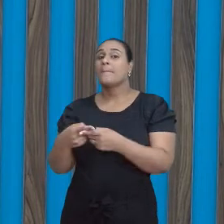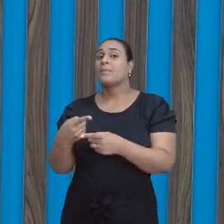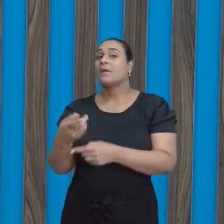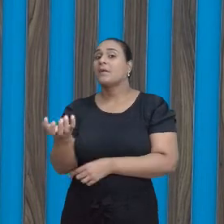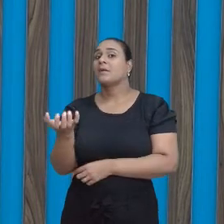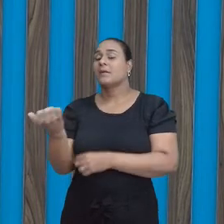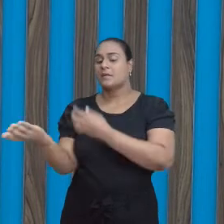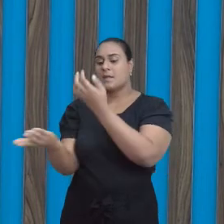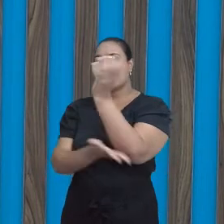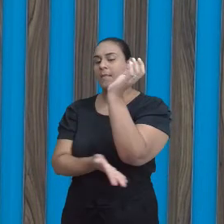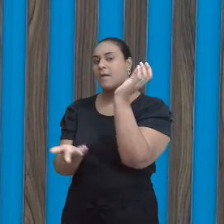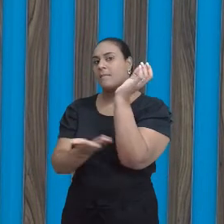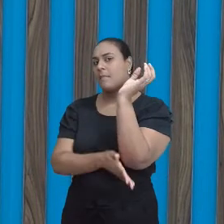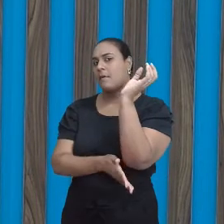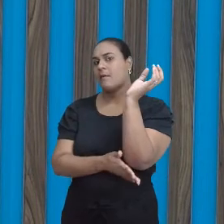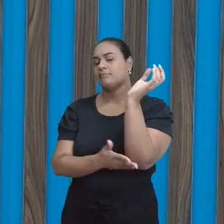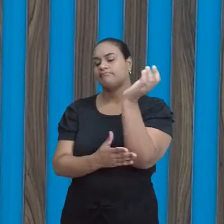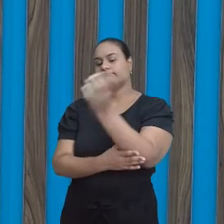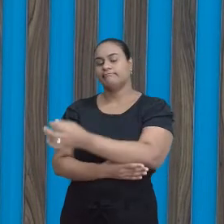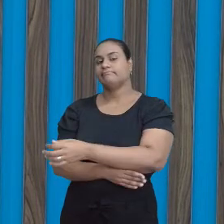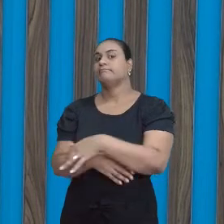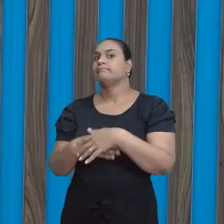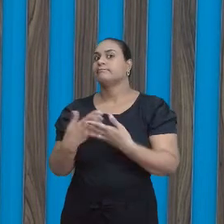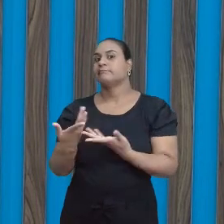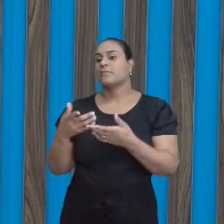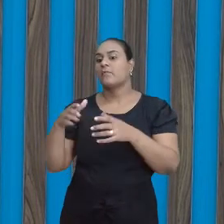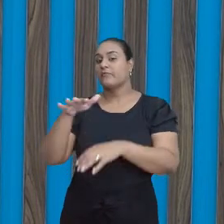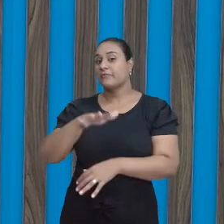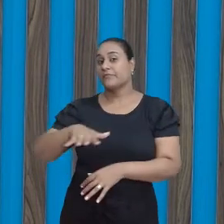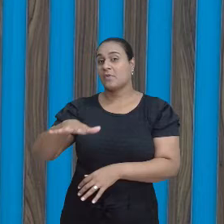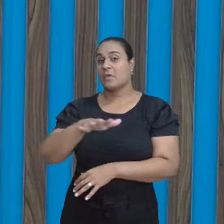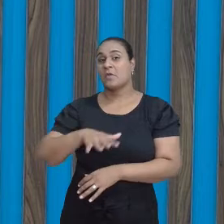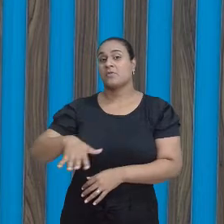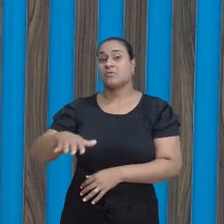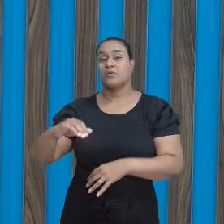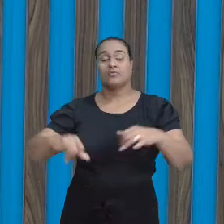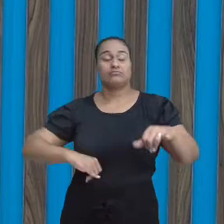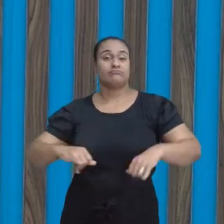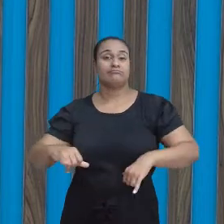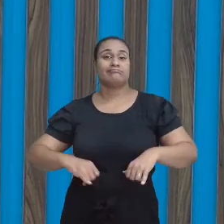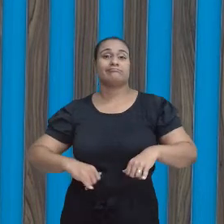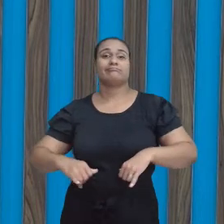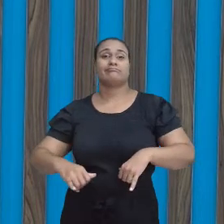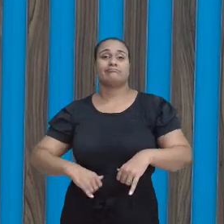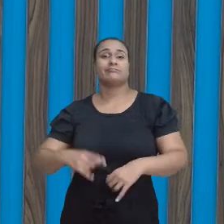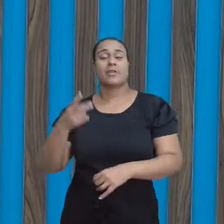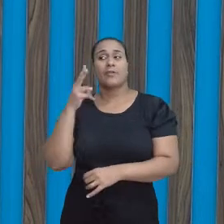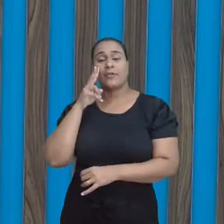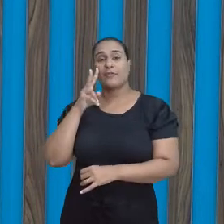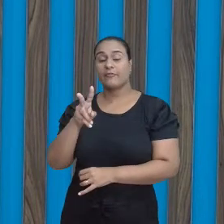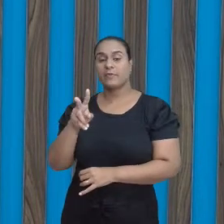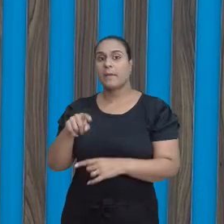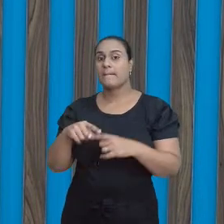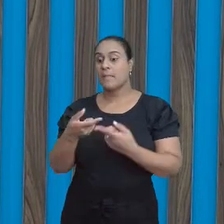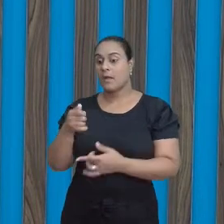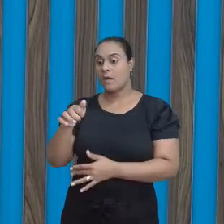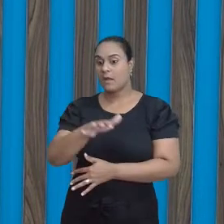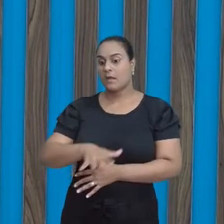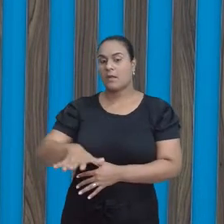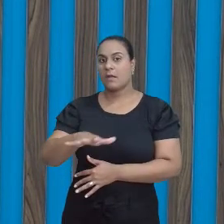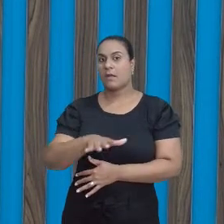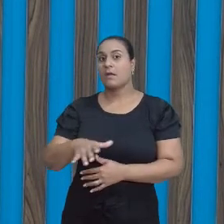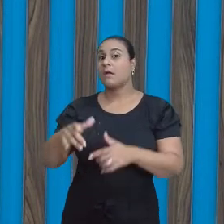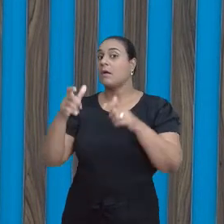simplesmente o garimpo lá. Então aquela região foi uma região muito sofrida e eu acompanhei de perto. Mas lá nessa região é onde